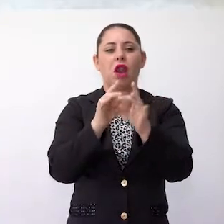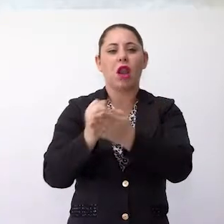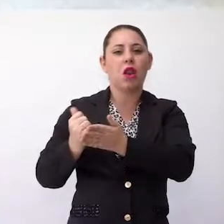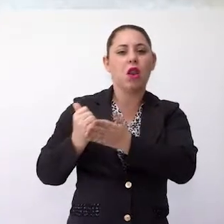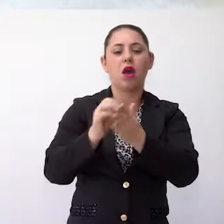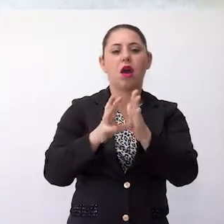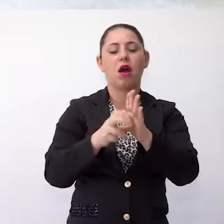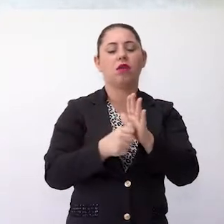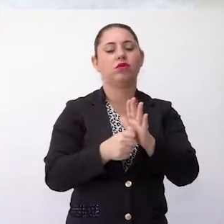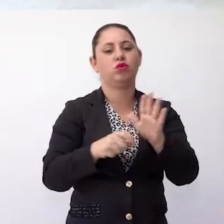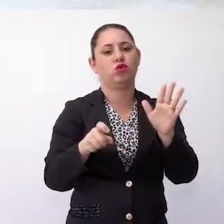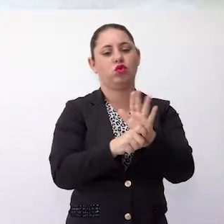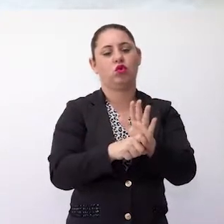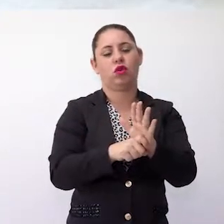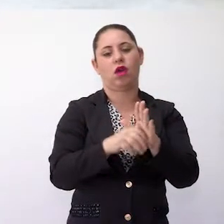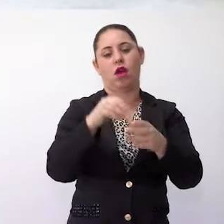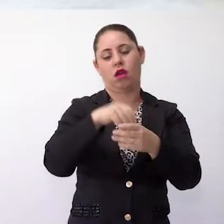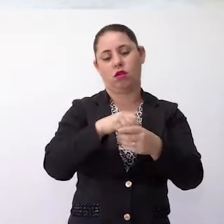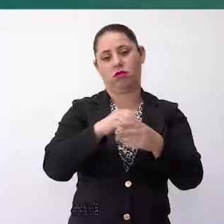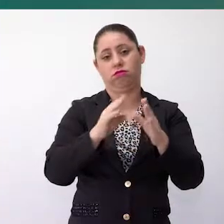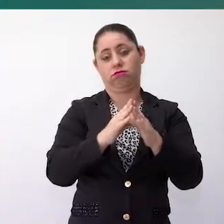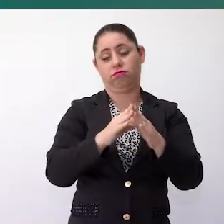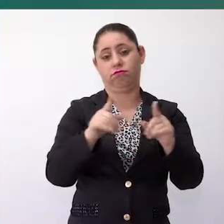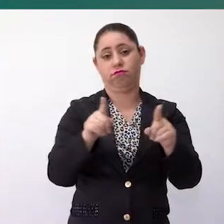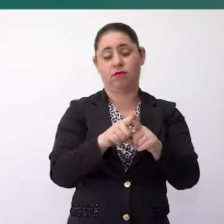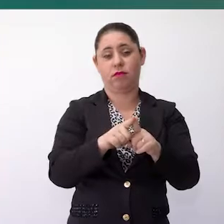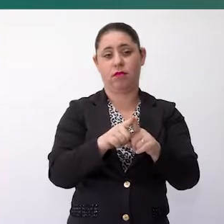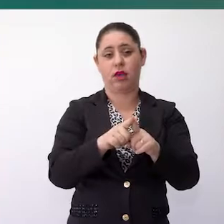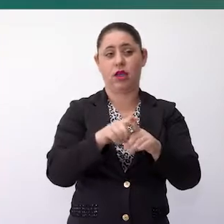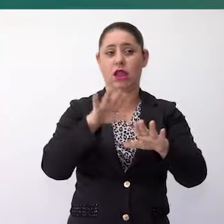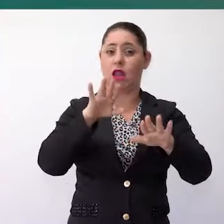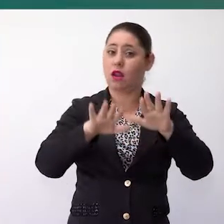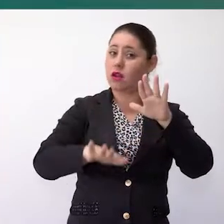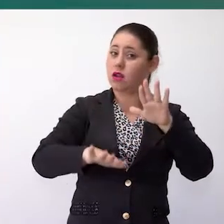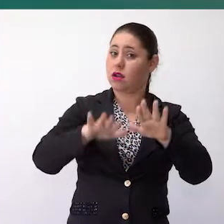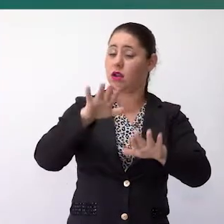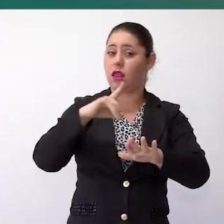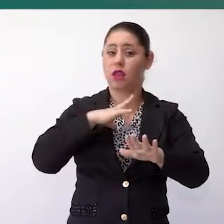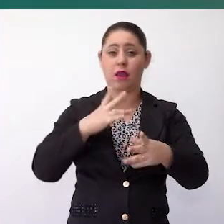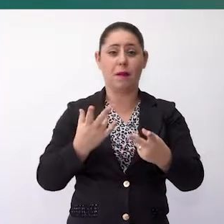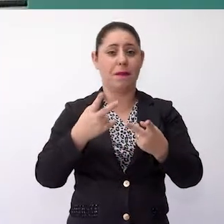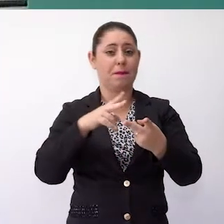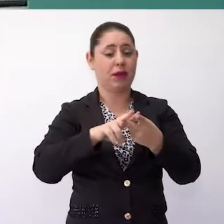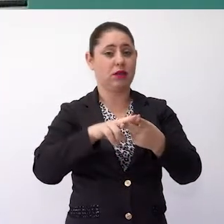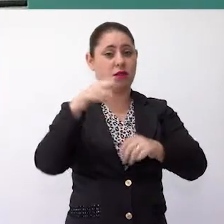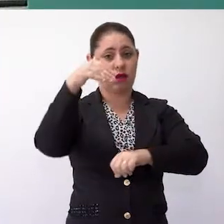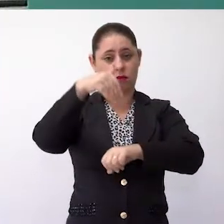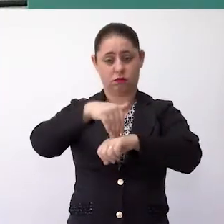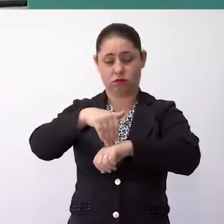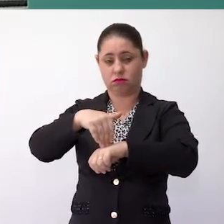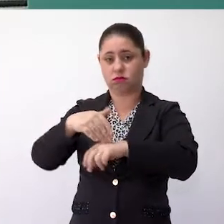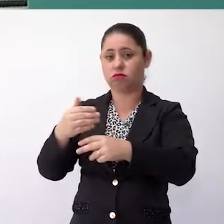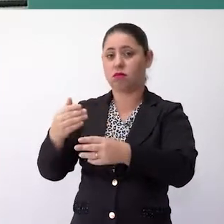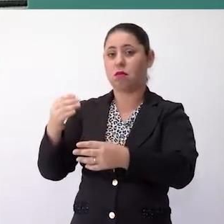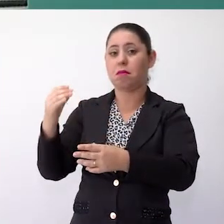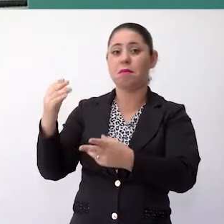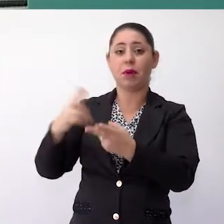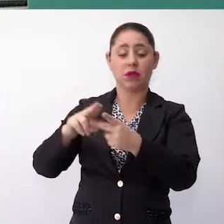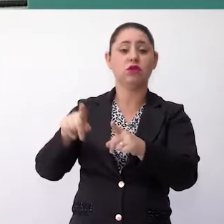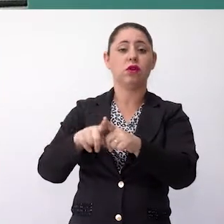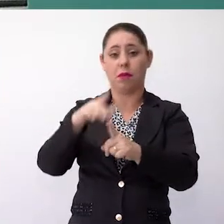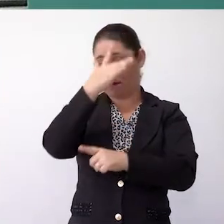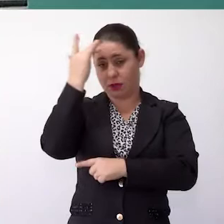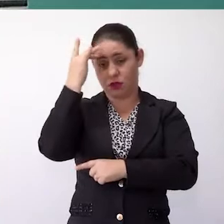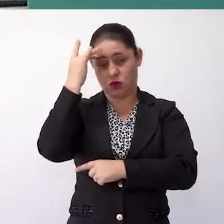seria o tráfico internacional de drogas. Então nós temos, dependendo das circunstâncias em que houve a apreensão e a prisão, a ocorrência é encaminhada para a